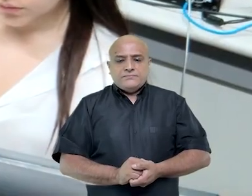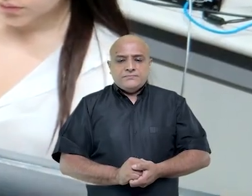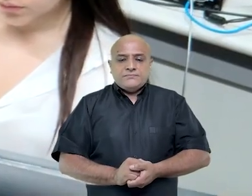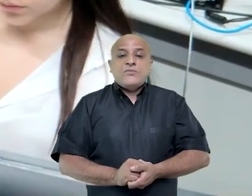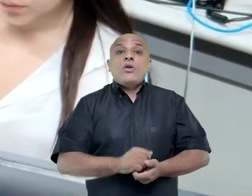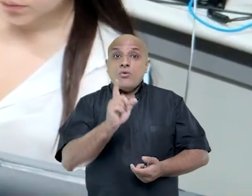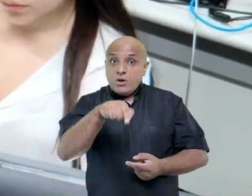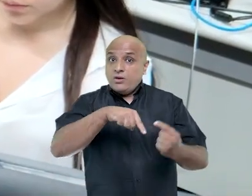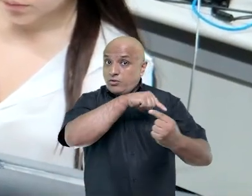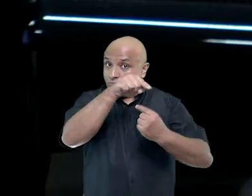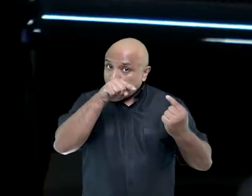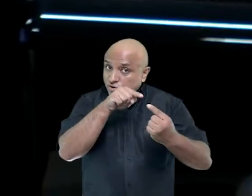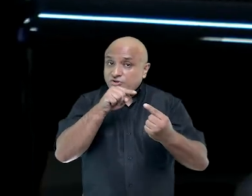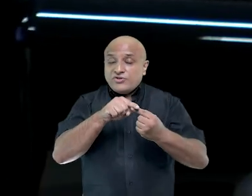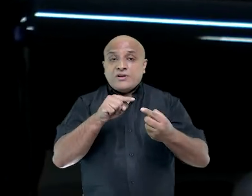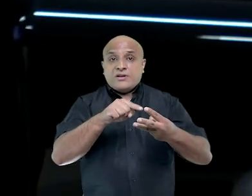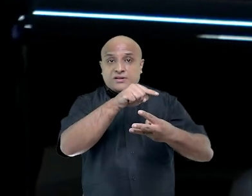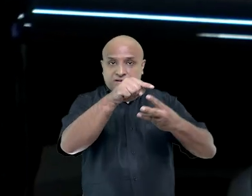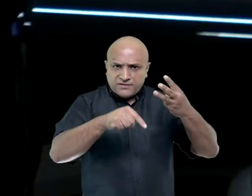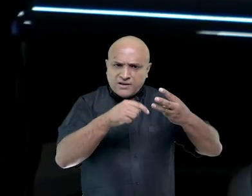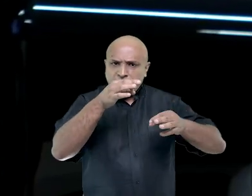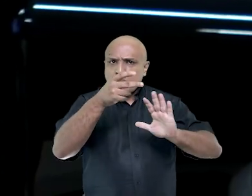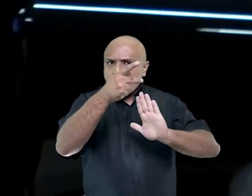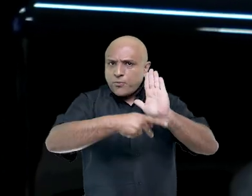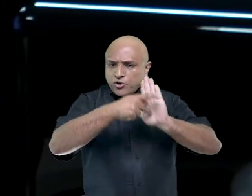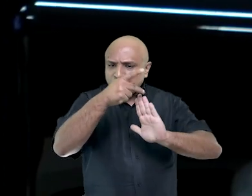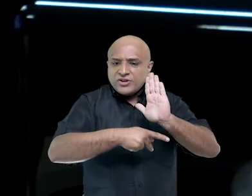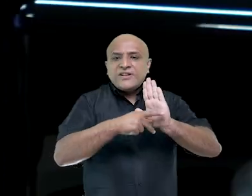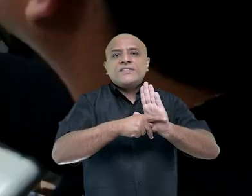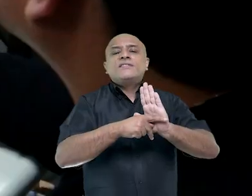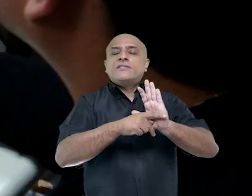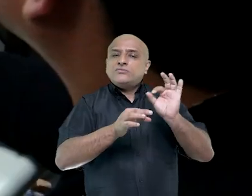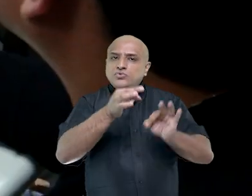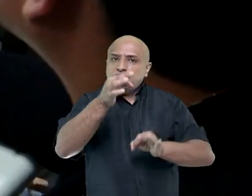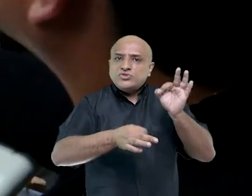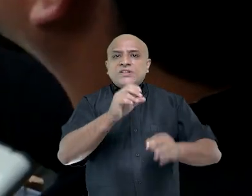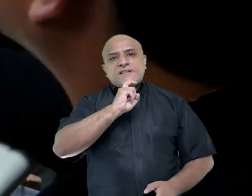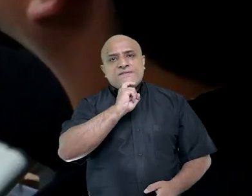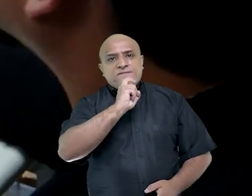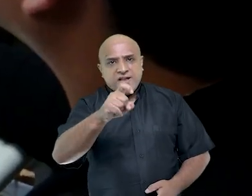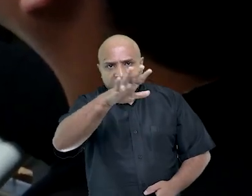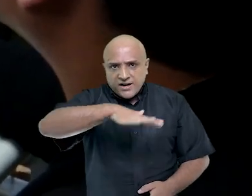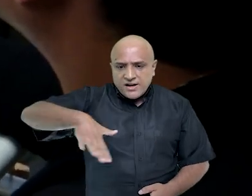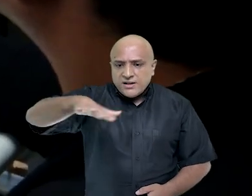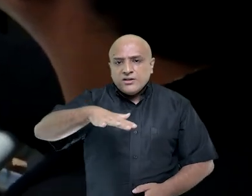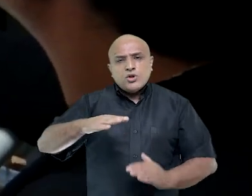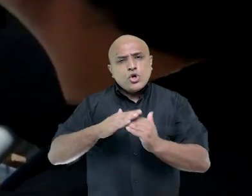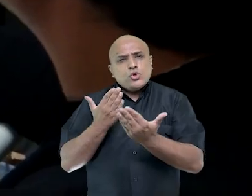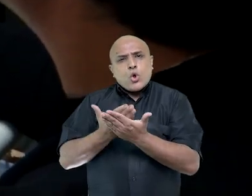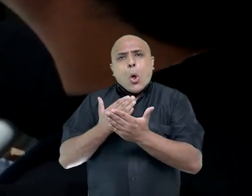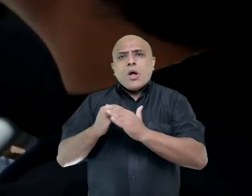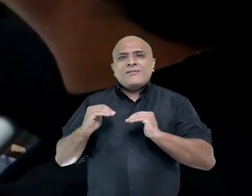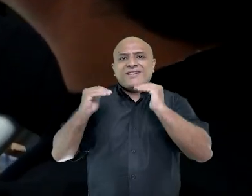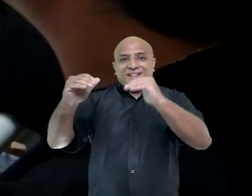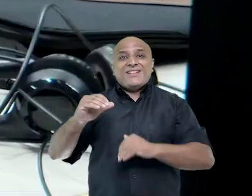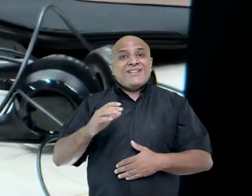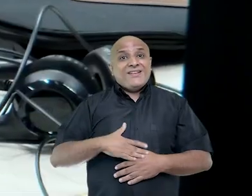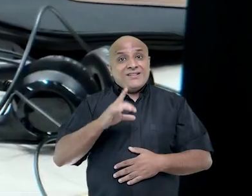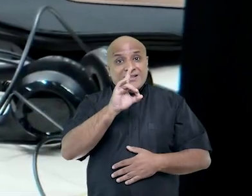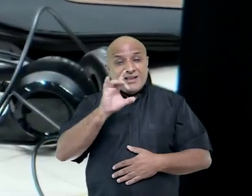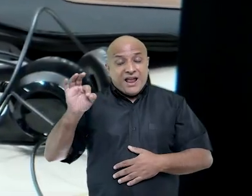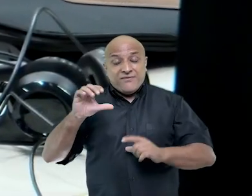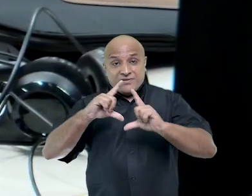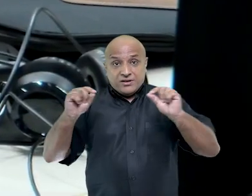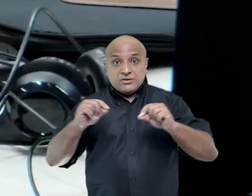Com esse objetivo, a terceira fase do projeto Justiça Verde reuniu na Escola da Magistratura Federal em Brasília